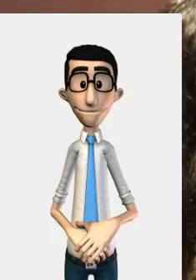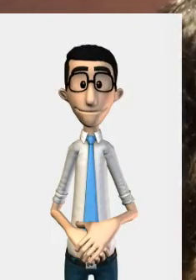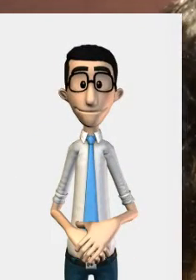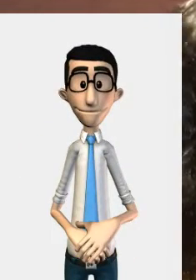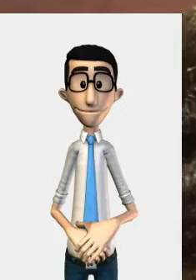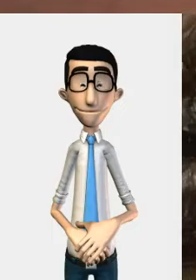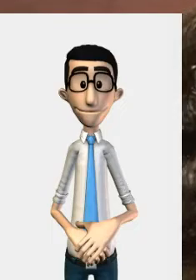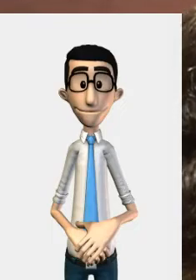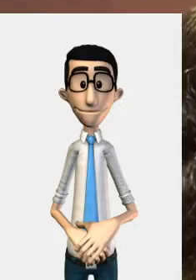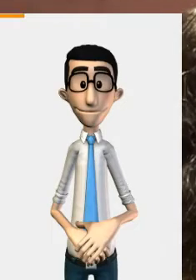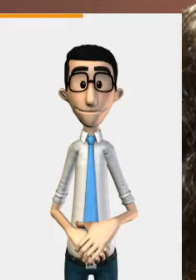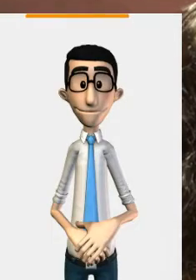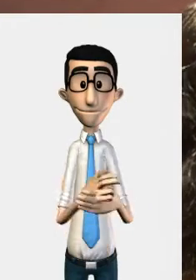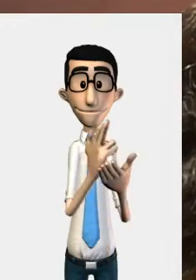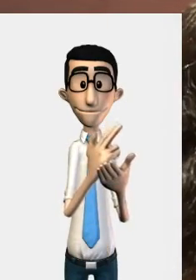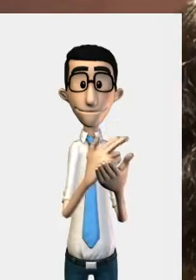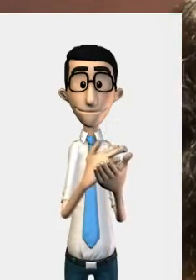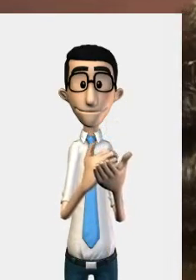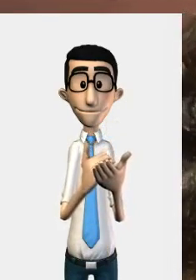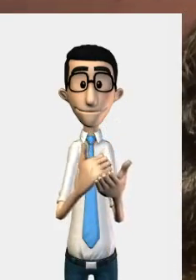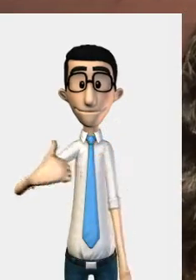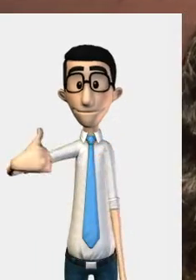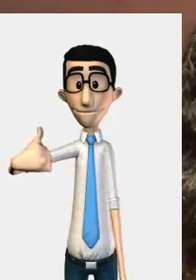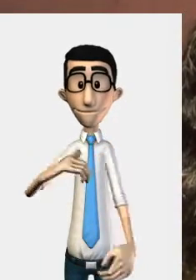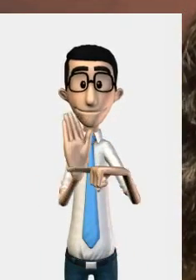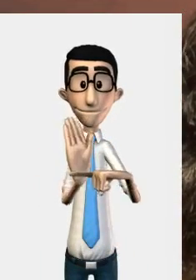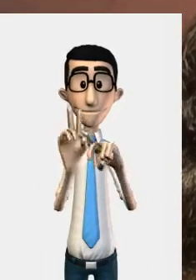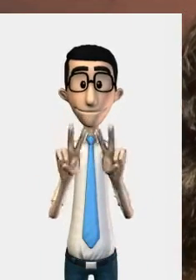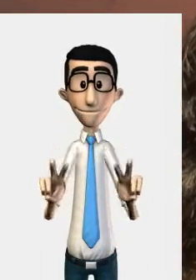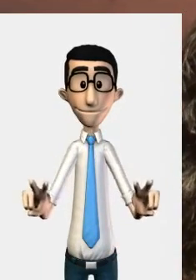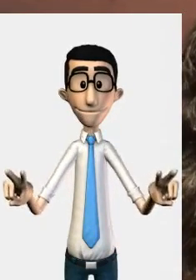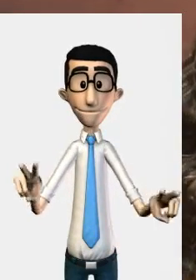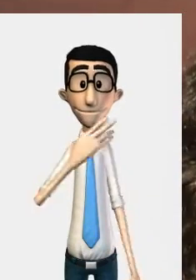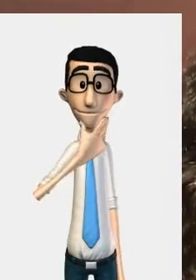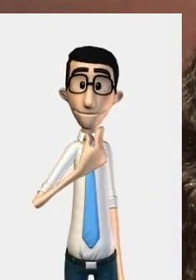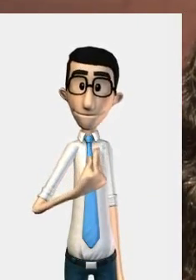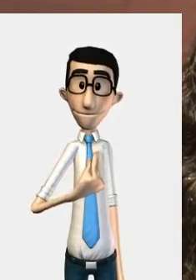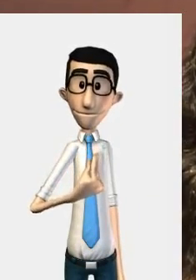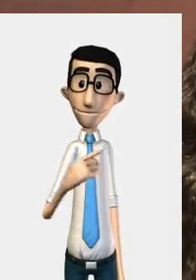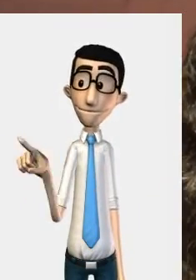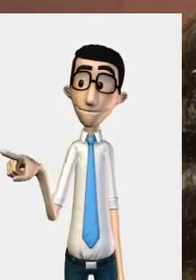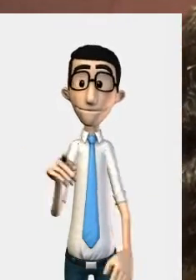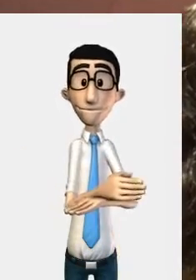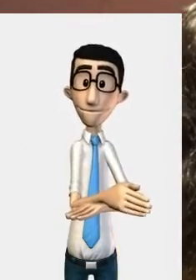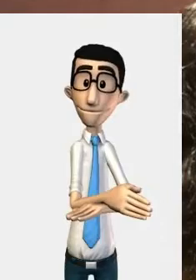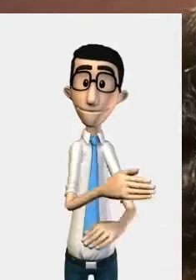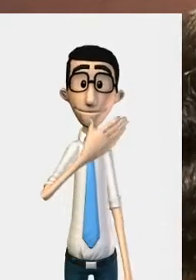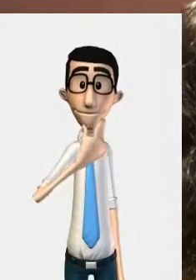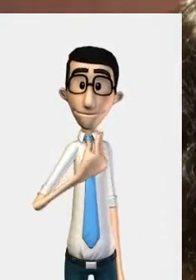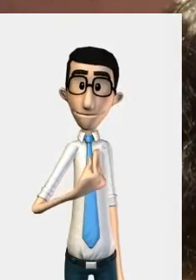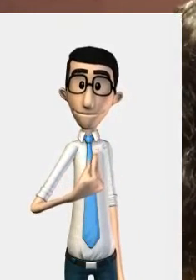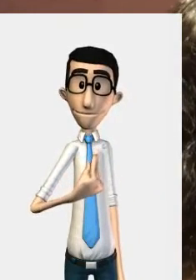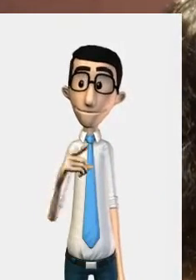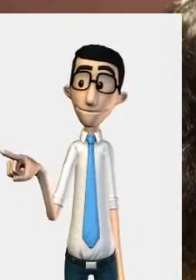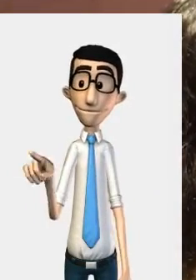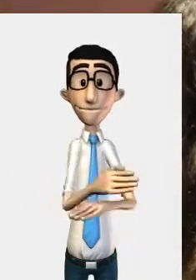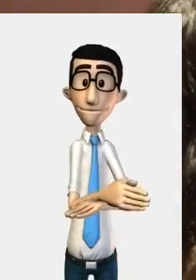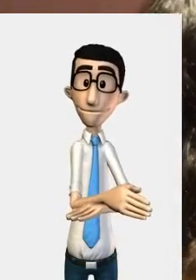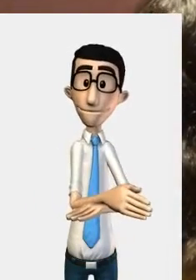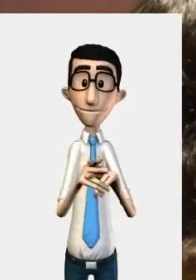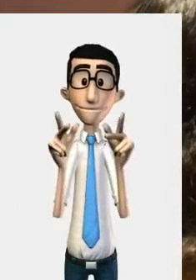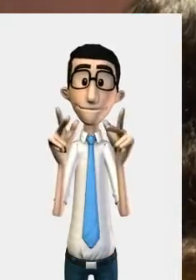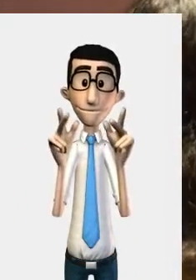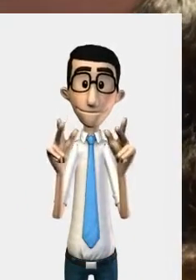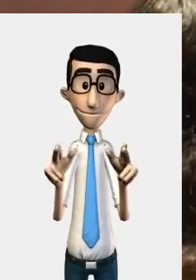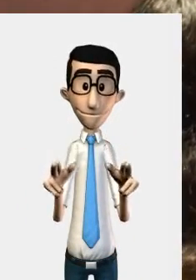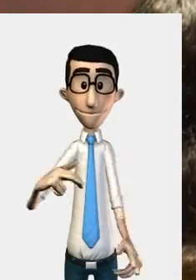organizando seus próprios centros de atendimento e se o pai quiser, os profissionais que nós temos é como hoje, quando a gente tem um plano de saúde, a gente abre lá